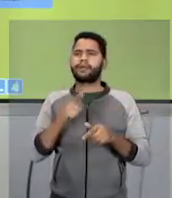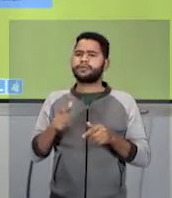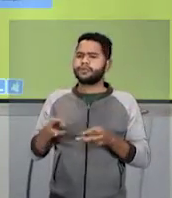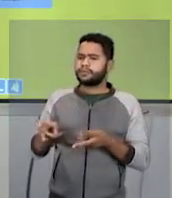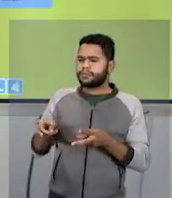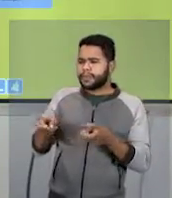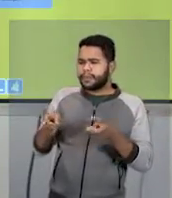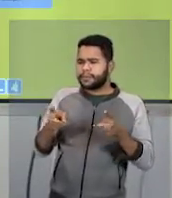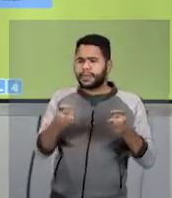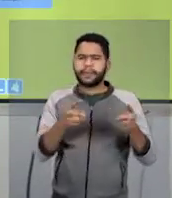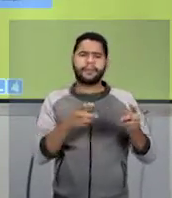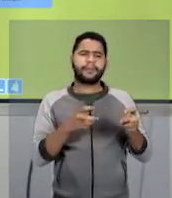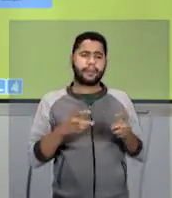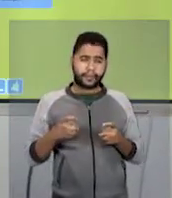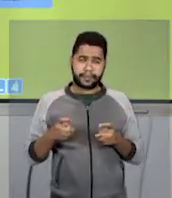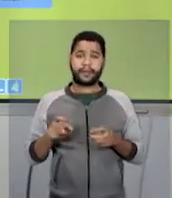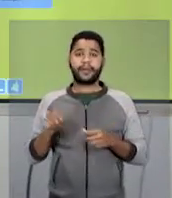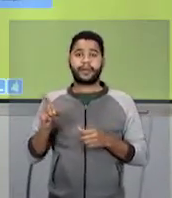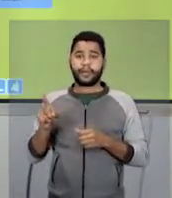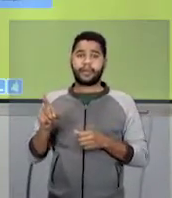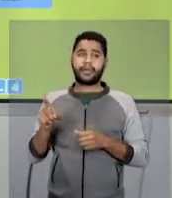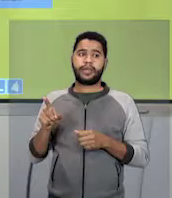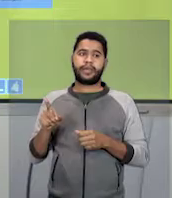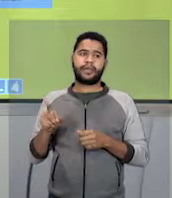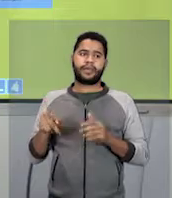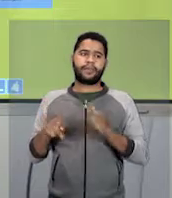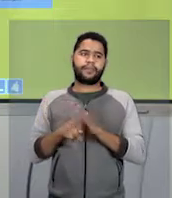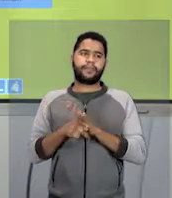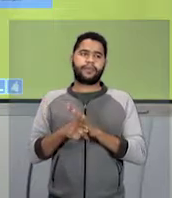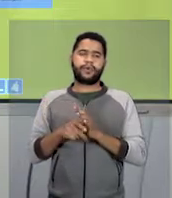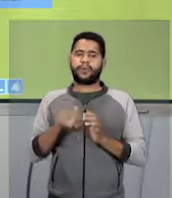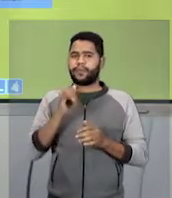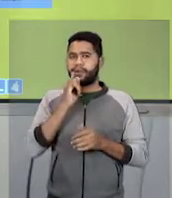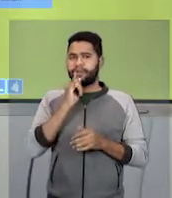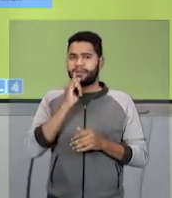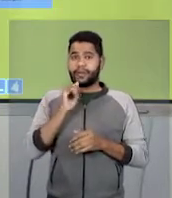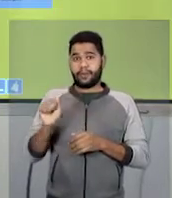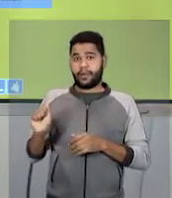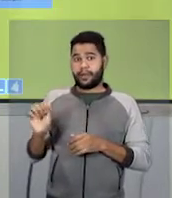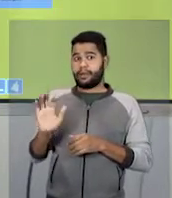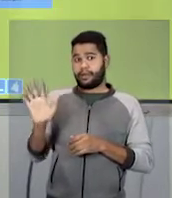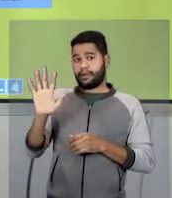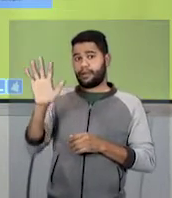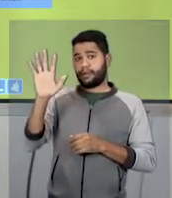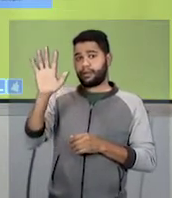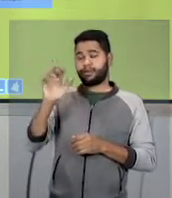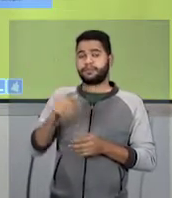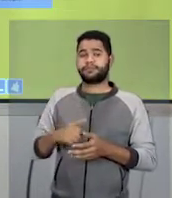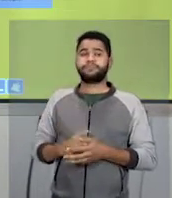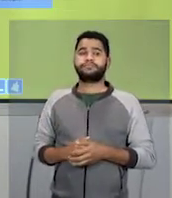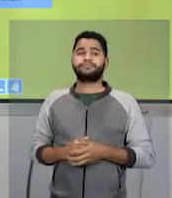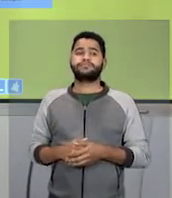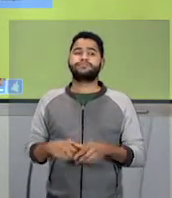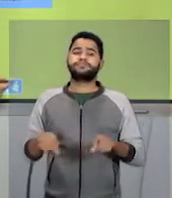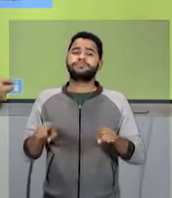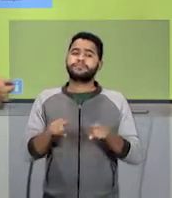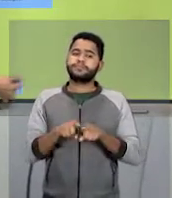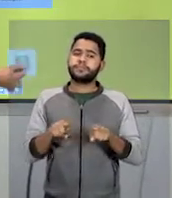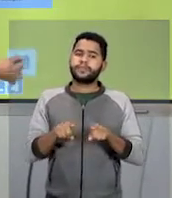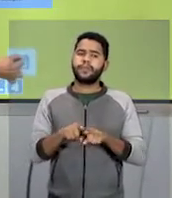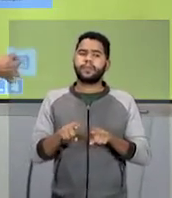perceber que mesmo sendo rarefeito, porque é gás, né, na nossa atmosfera, a gente